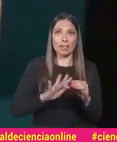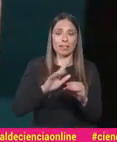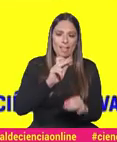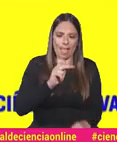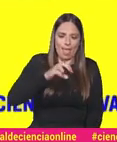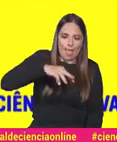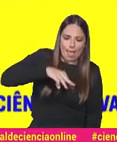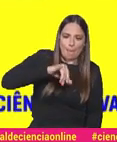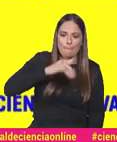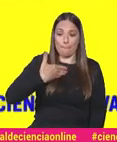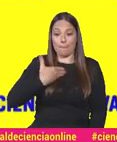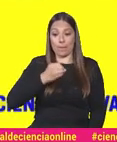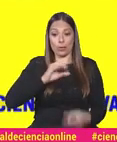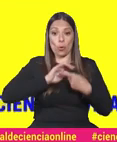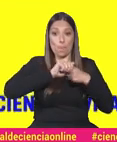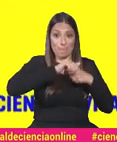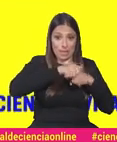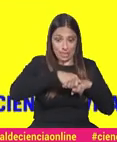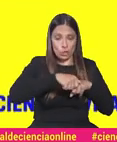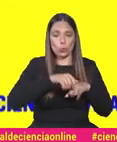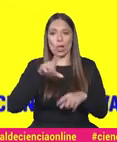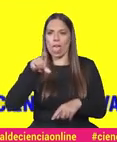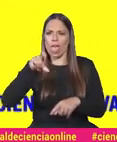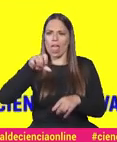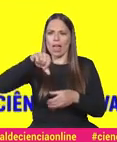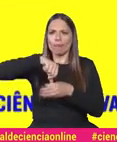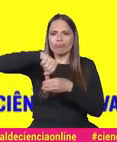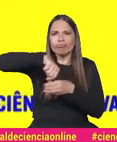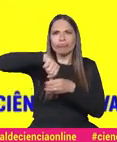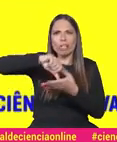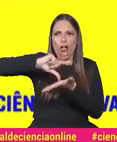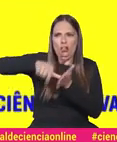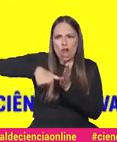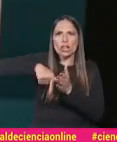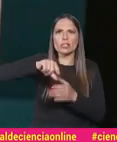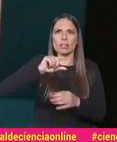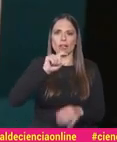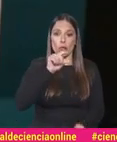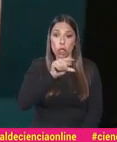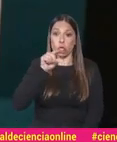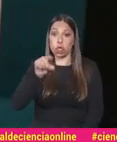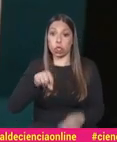milho para uma parte de detergente da louça e duas partes... Ups!